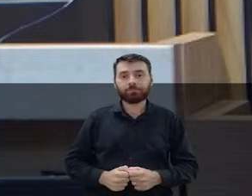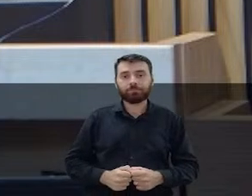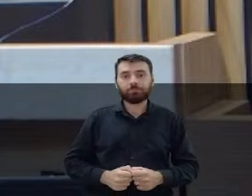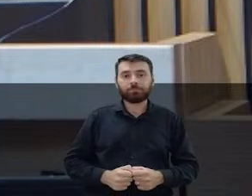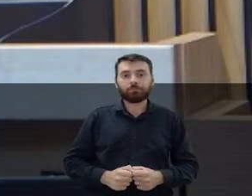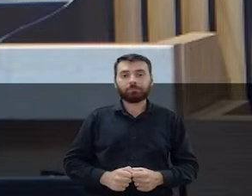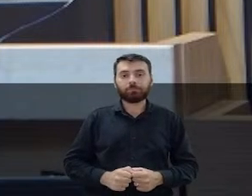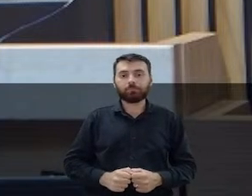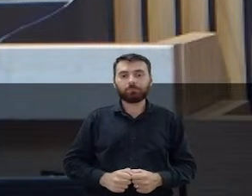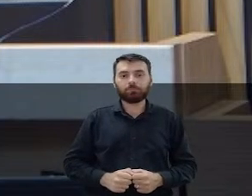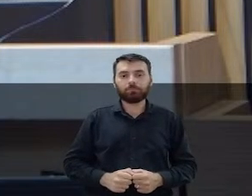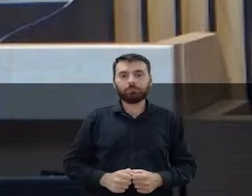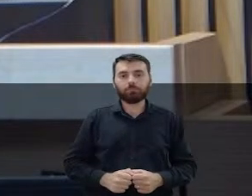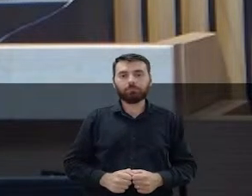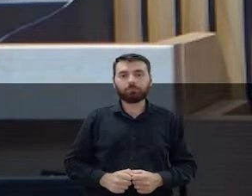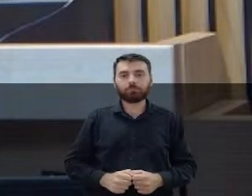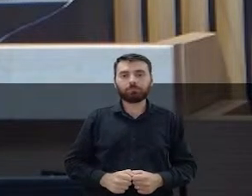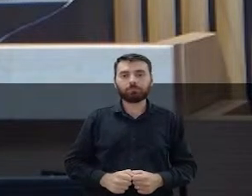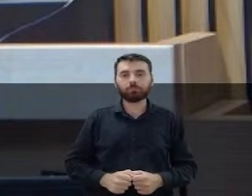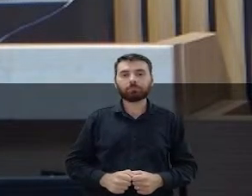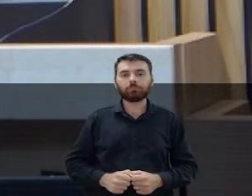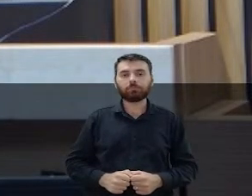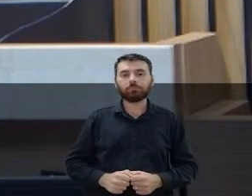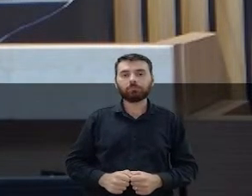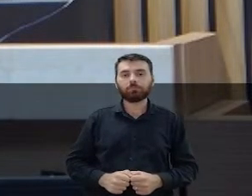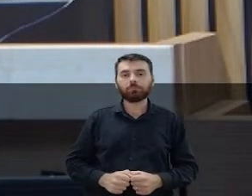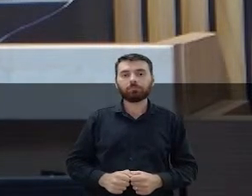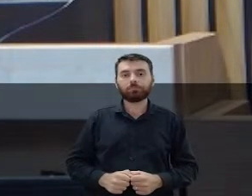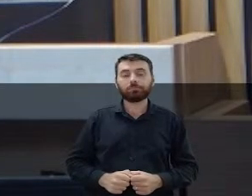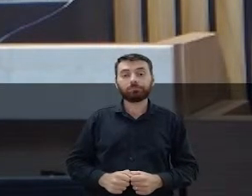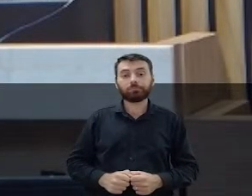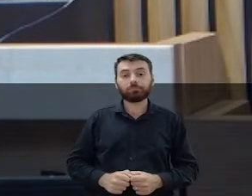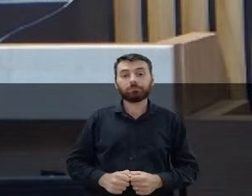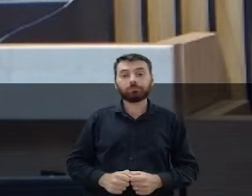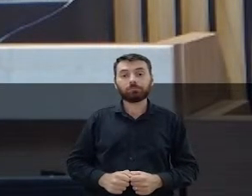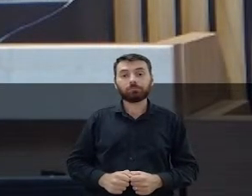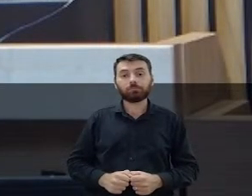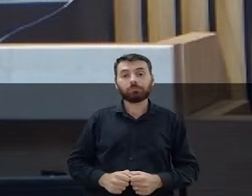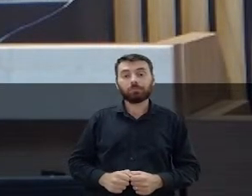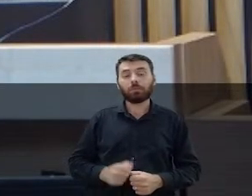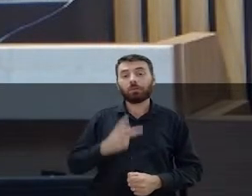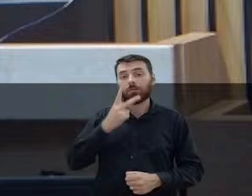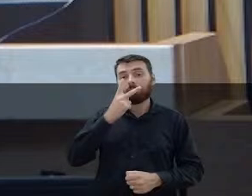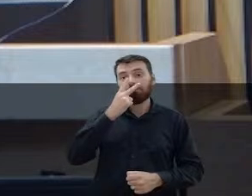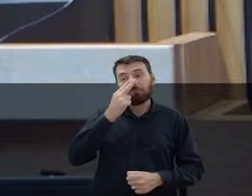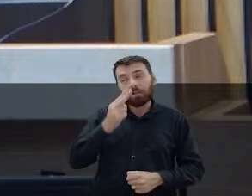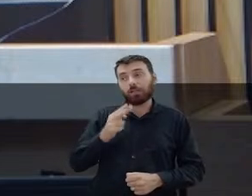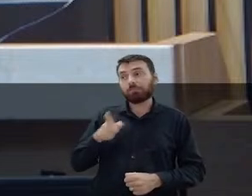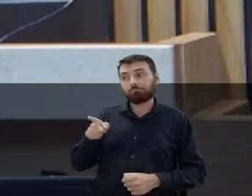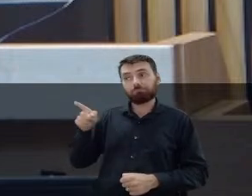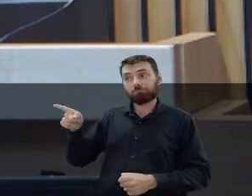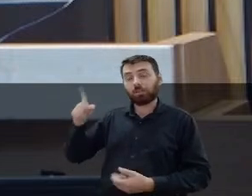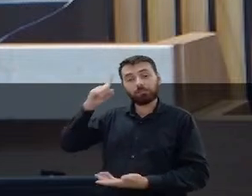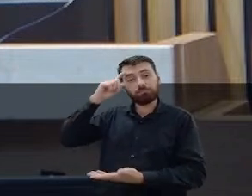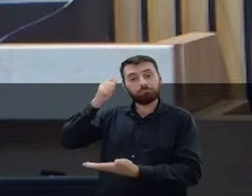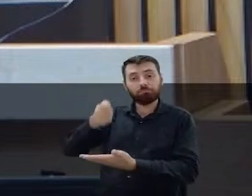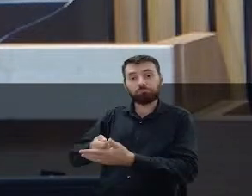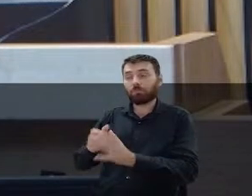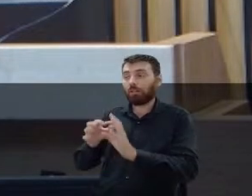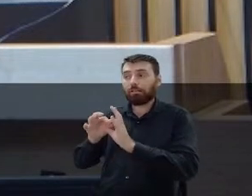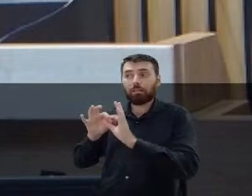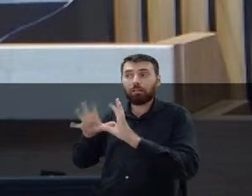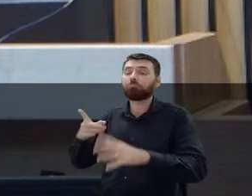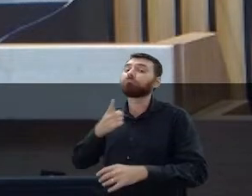essa, a situação revela que ela agiu por livre manifestação de vontade.